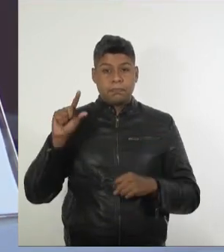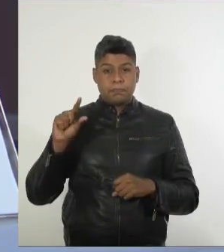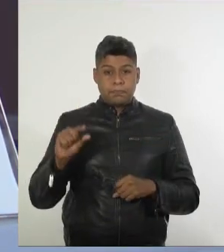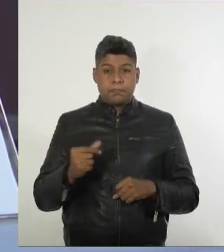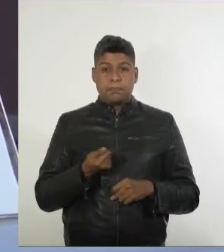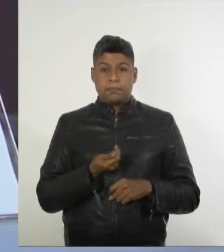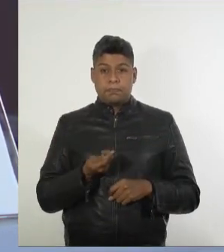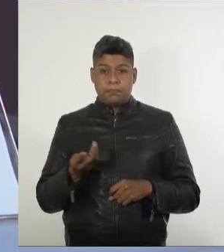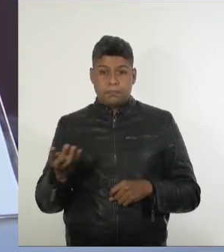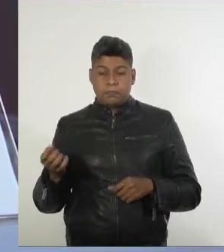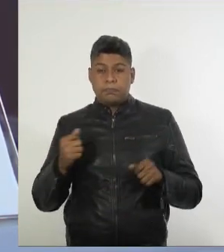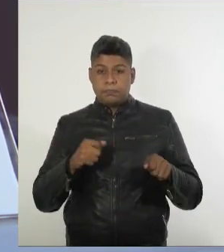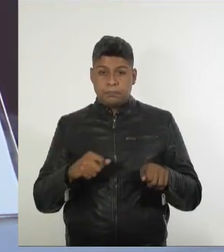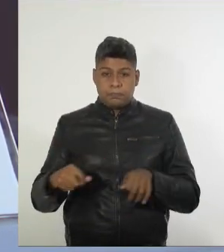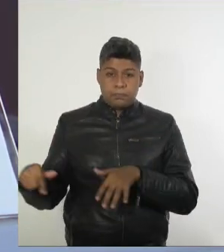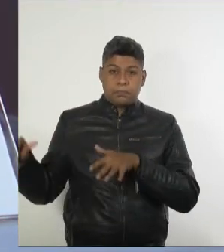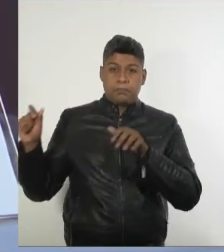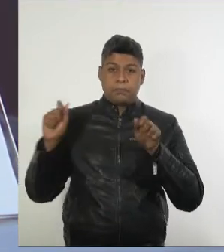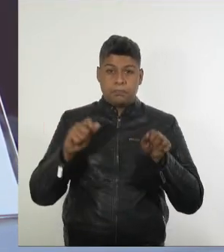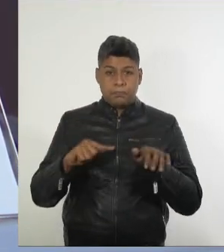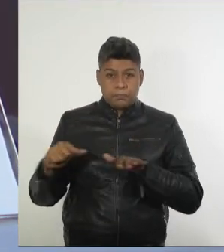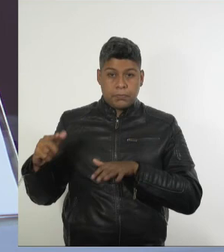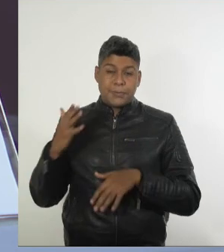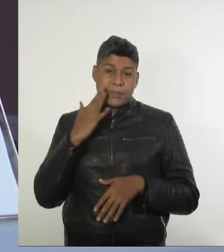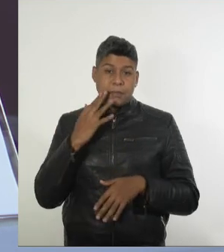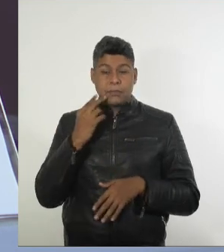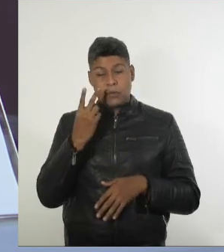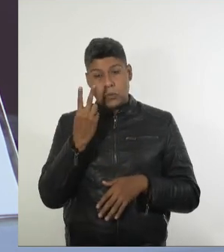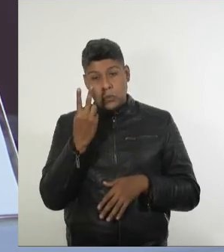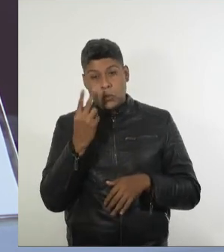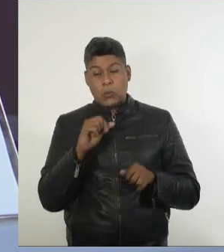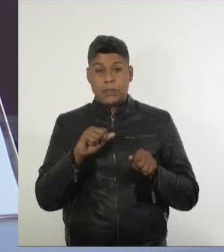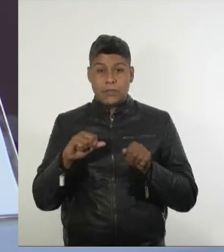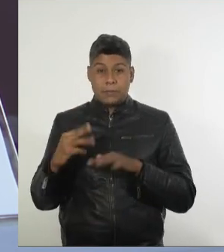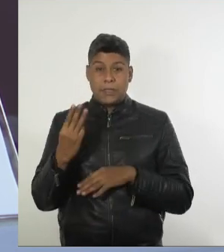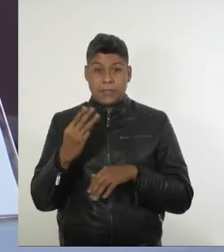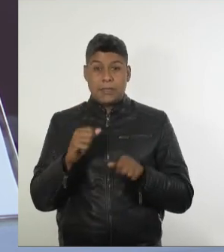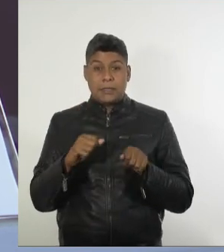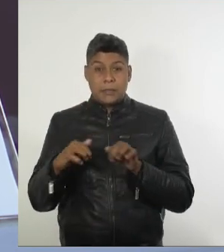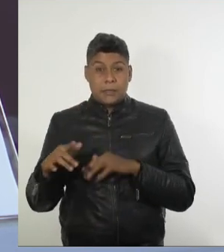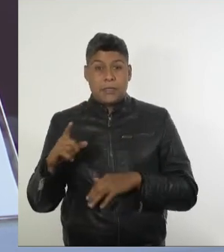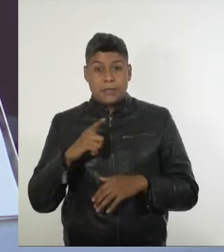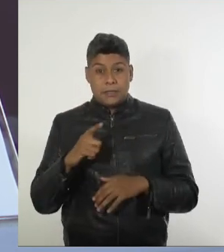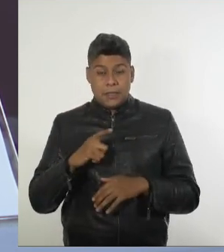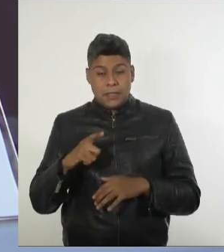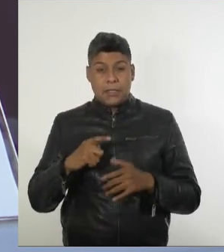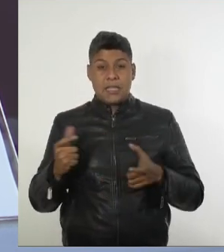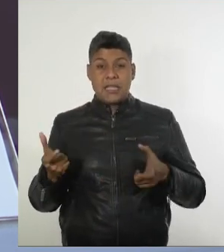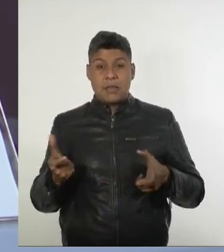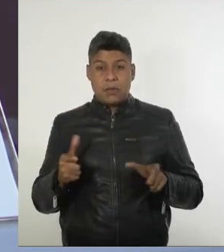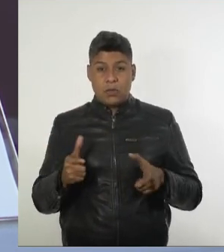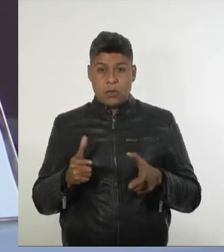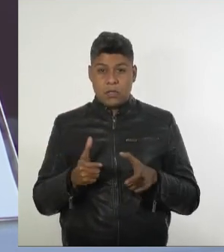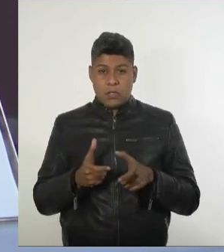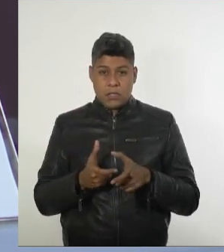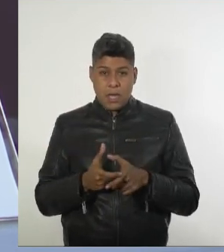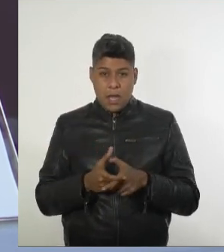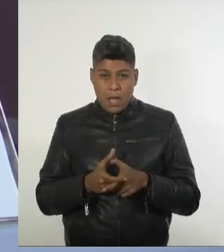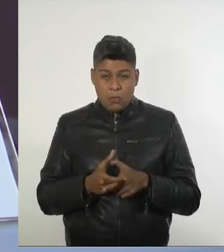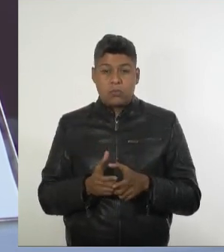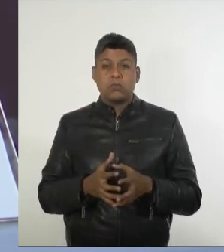dos casos, né? Semana a semana. E nas últimas 2 ou 3 semanas epidemiológicas, houve uma desaceleração nessa queda de